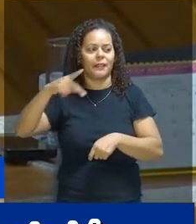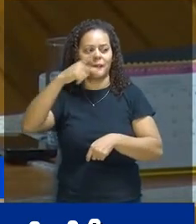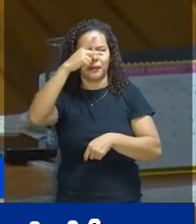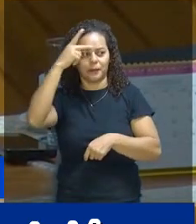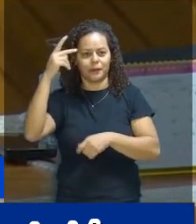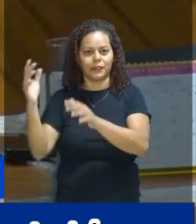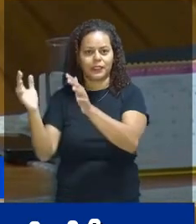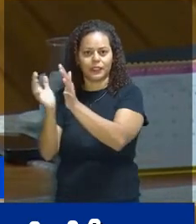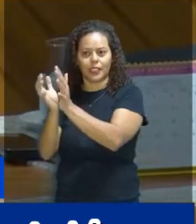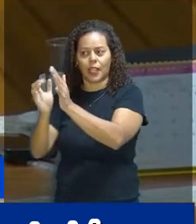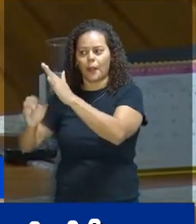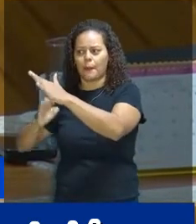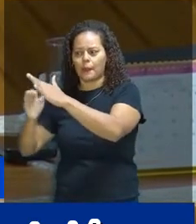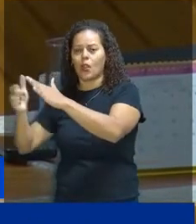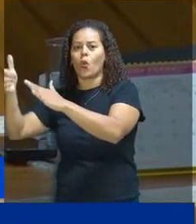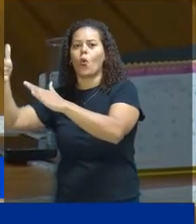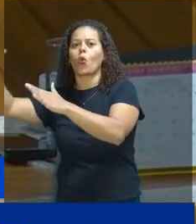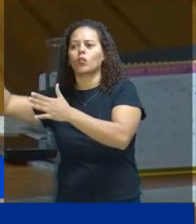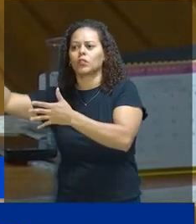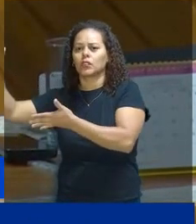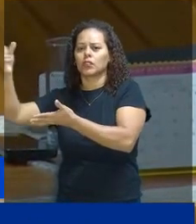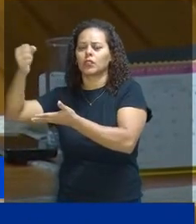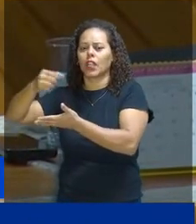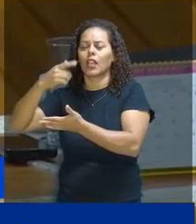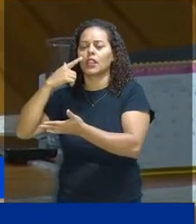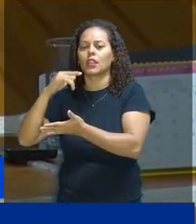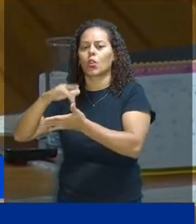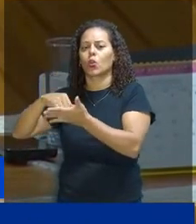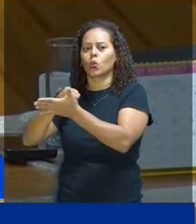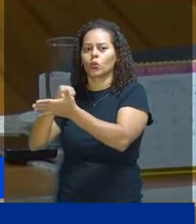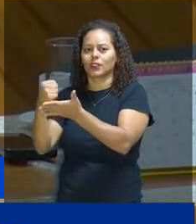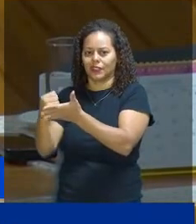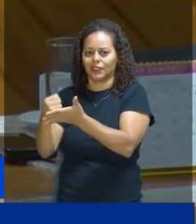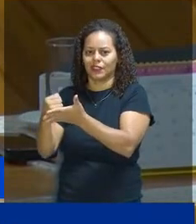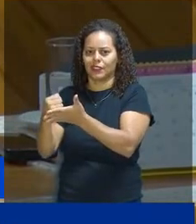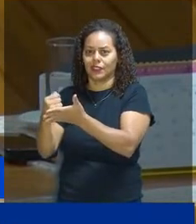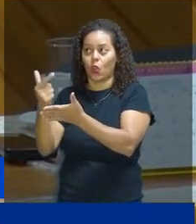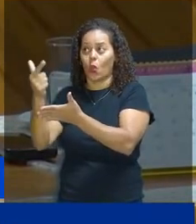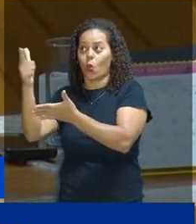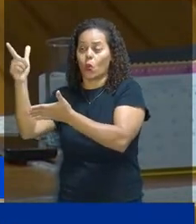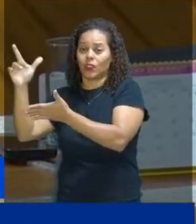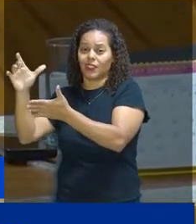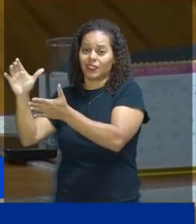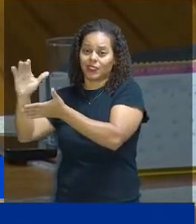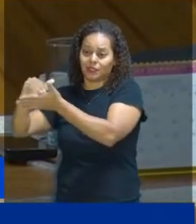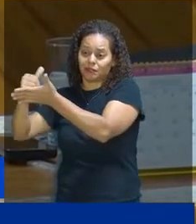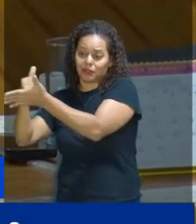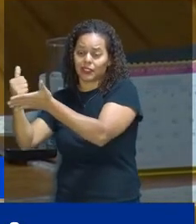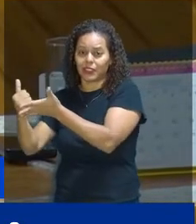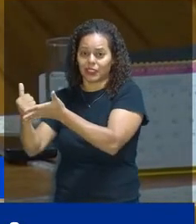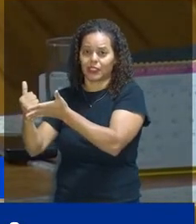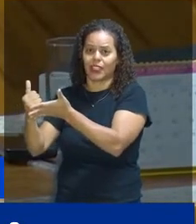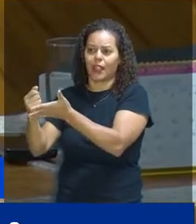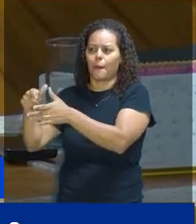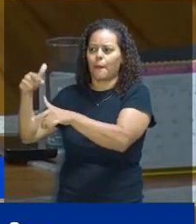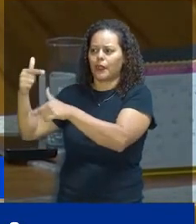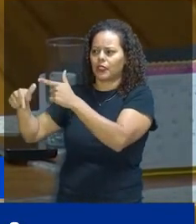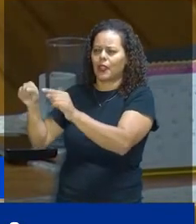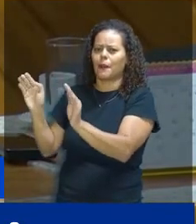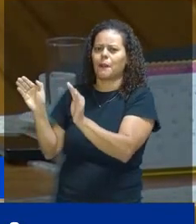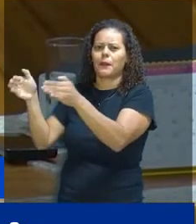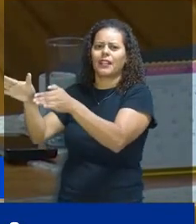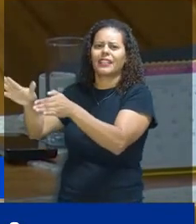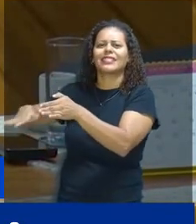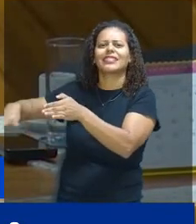em especial. Ou seja, há uma subcontratação somente para aquele serviço. E isso tem que